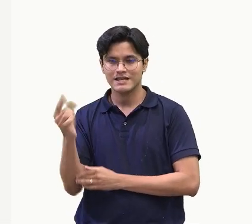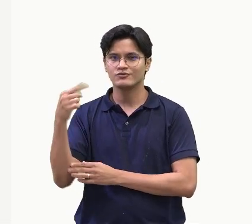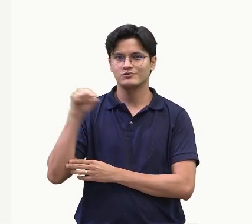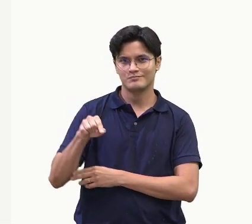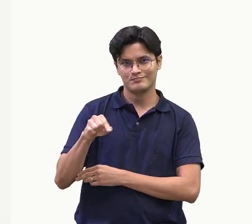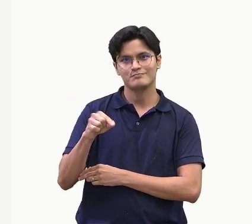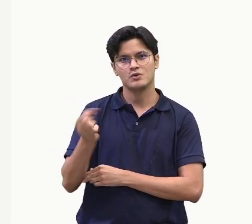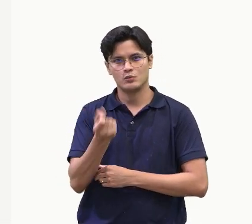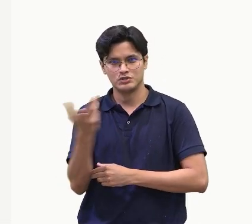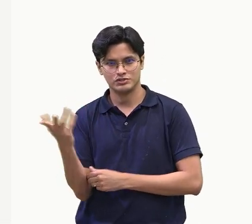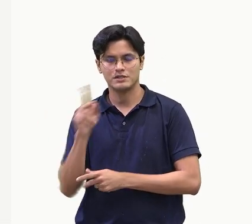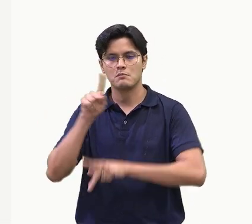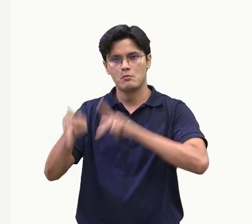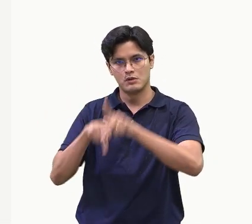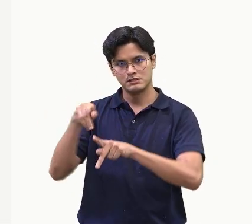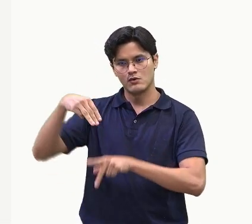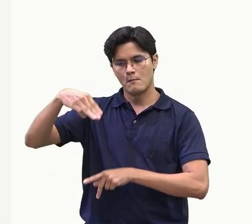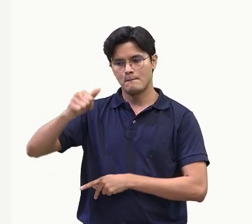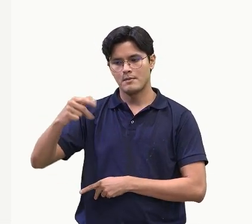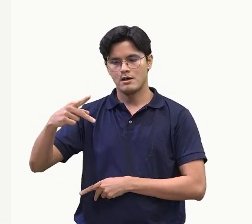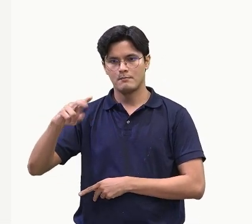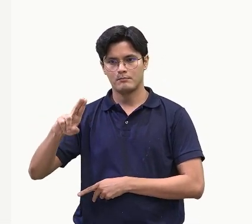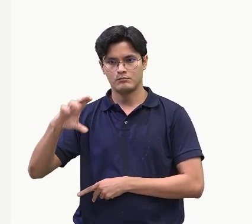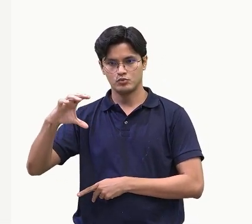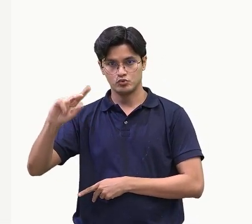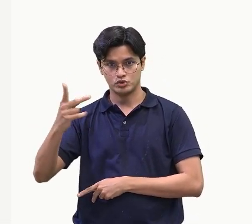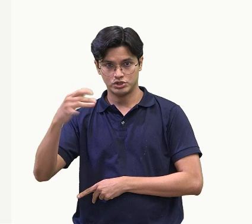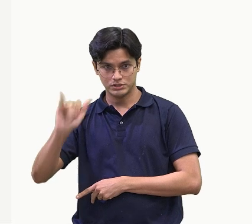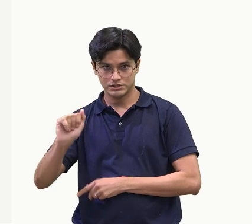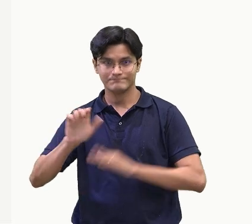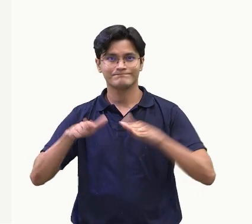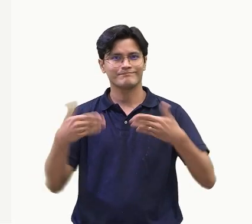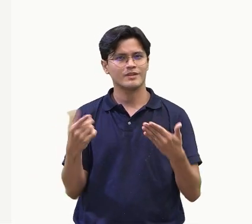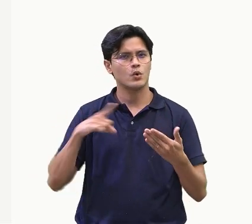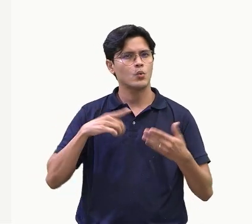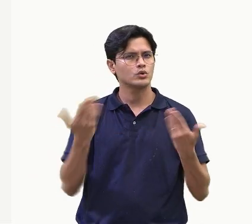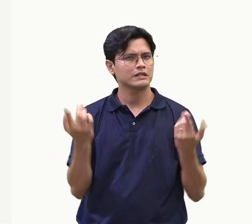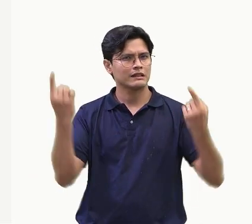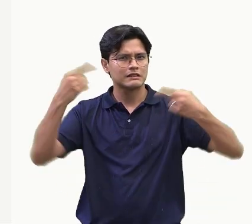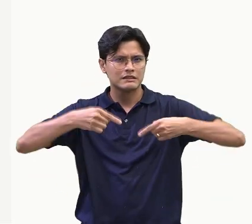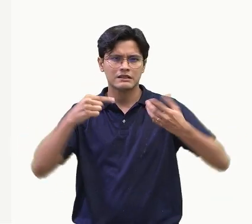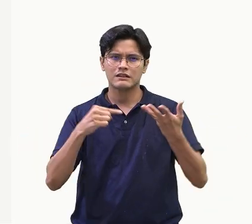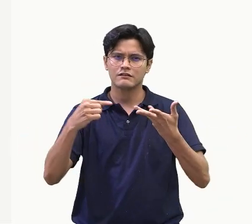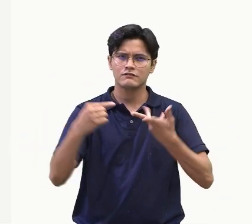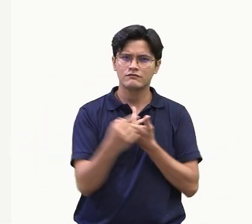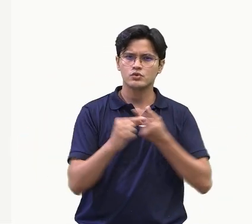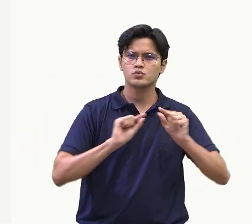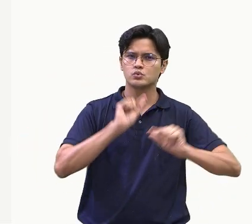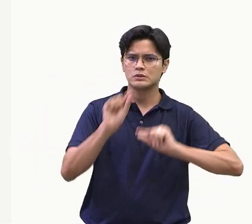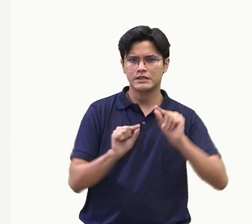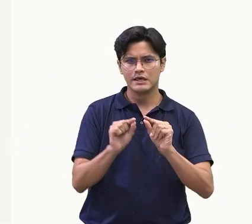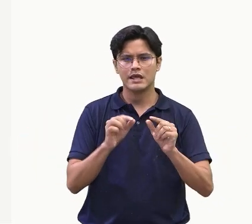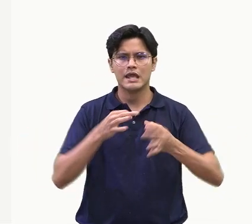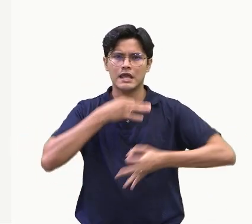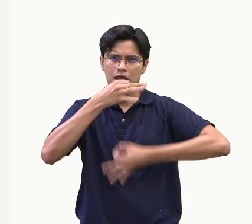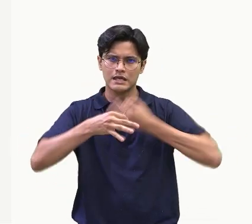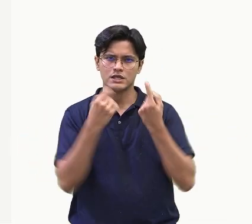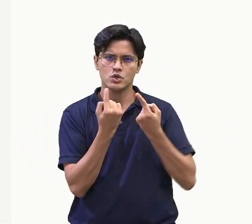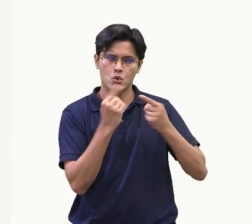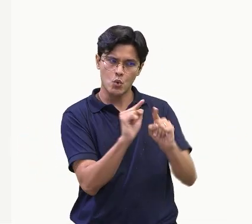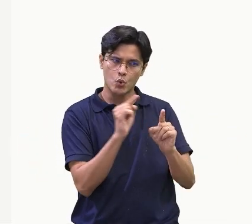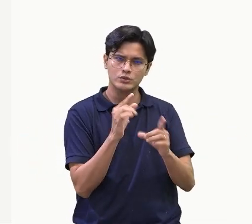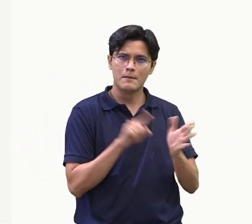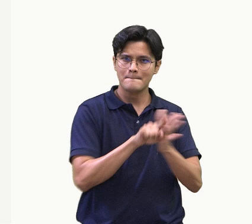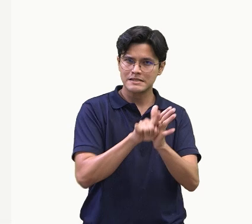enfrenta? É justamente essa crítica aos censos oficiais, tanto no Chile quanto na Argentina, porque eles subestimam essa população. Ou seja, eles